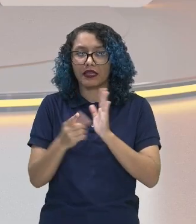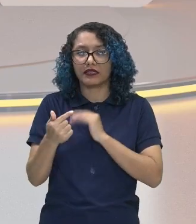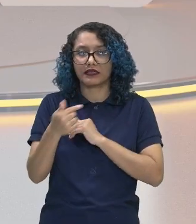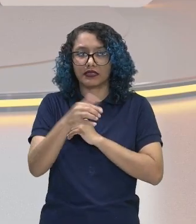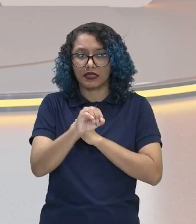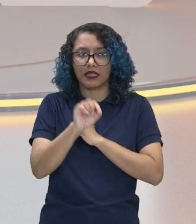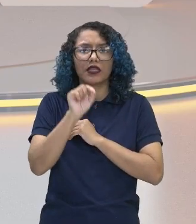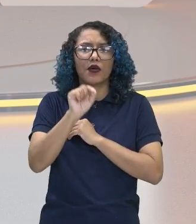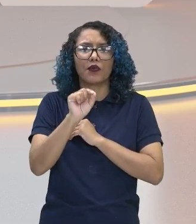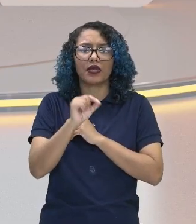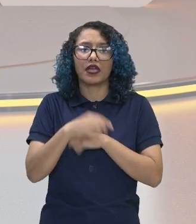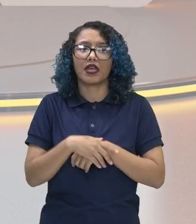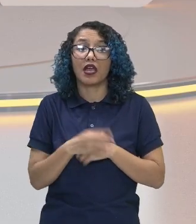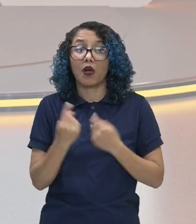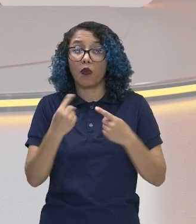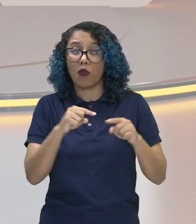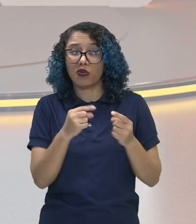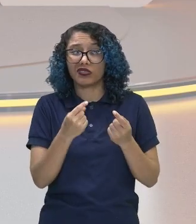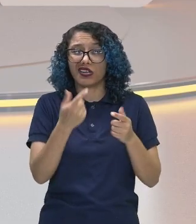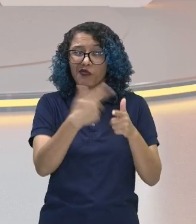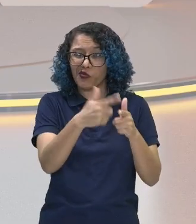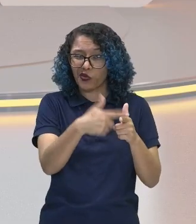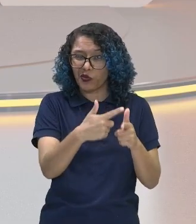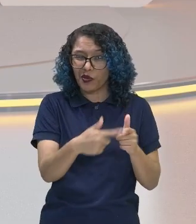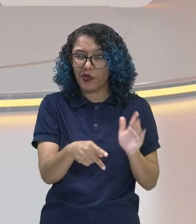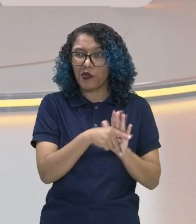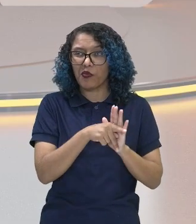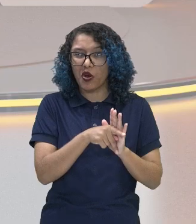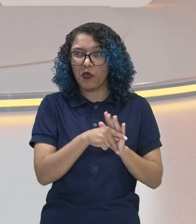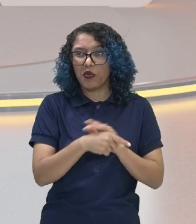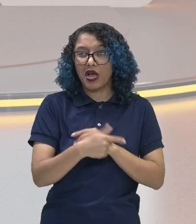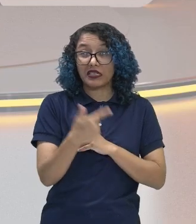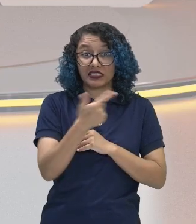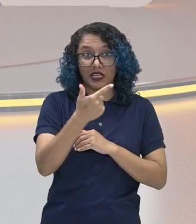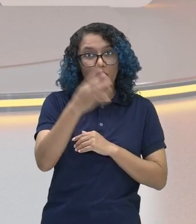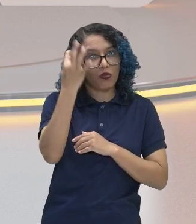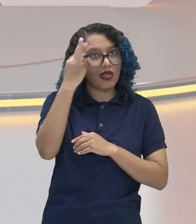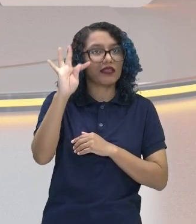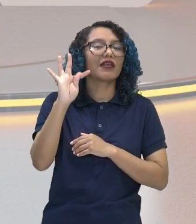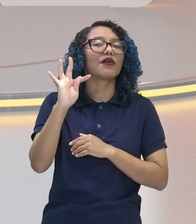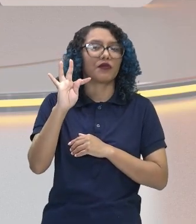como resposta às crises do estado de bem-estar social e ao